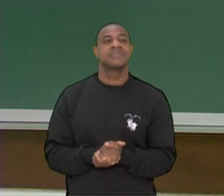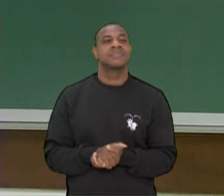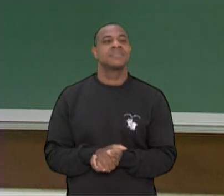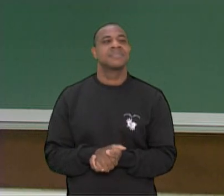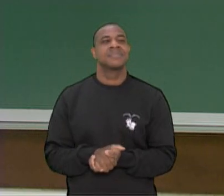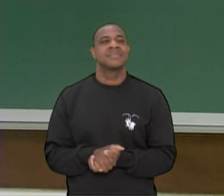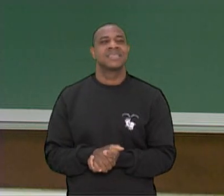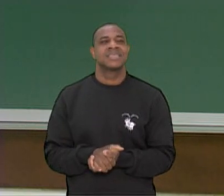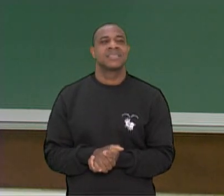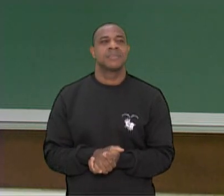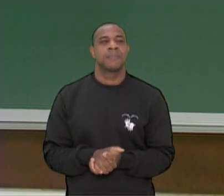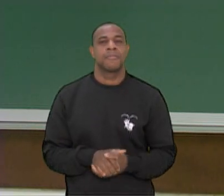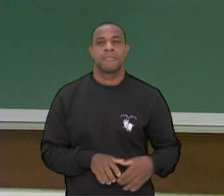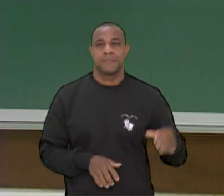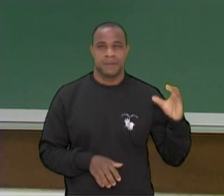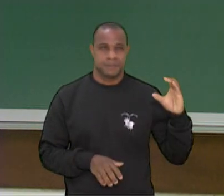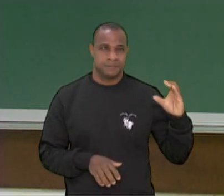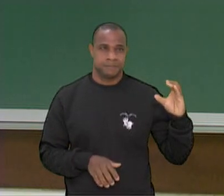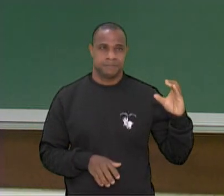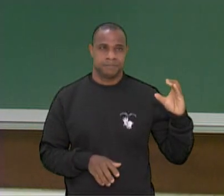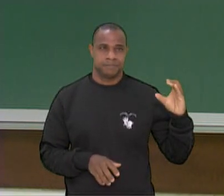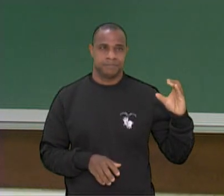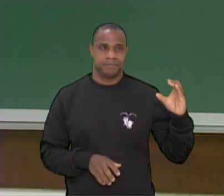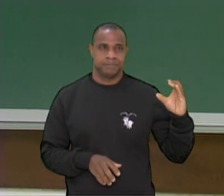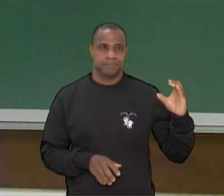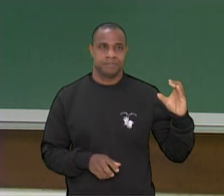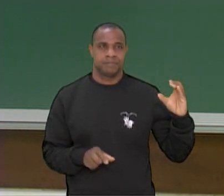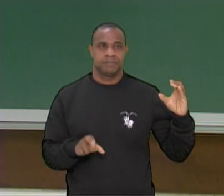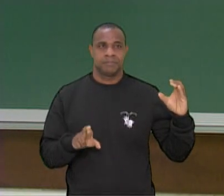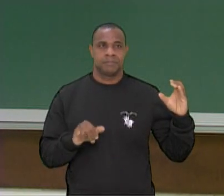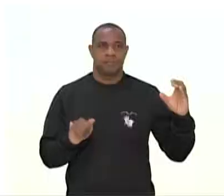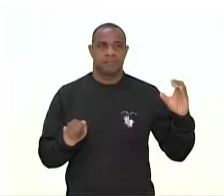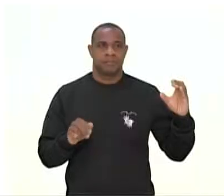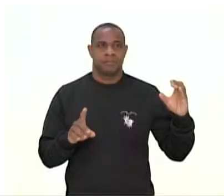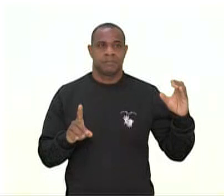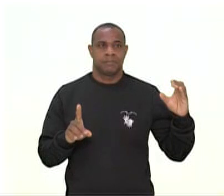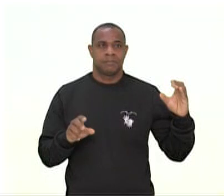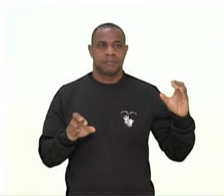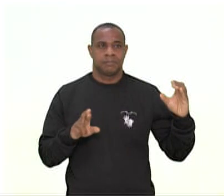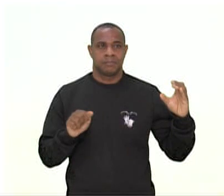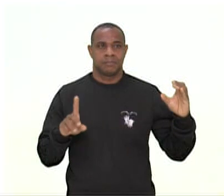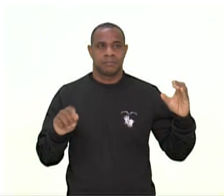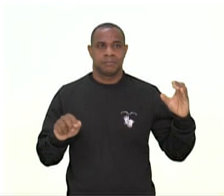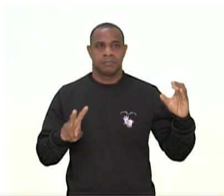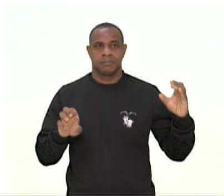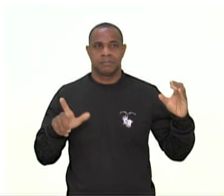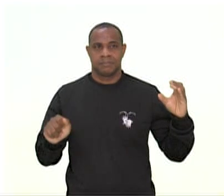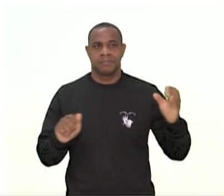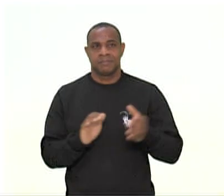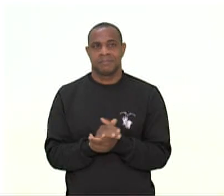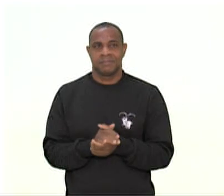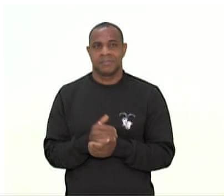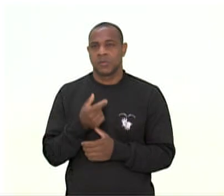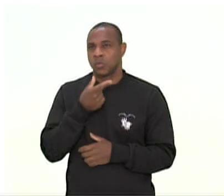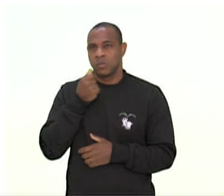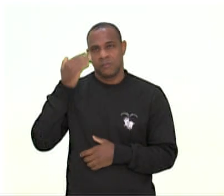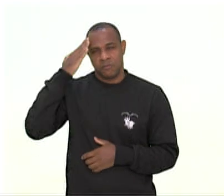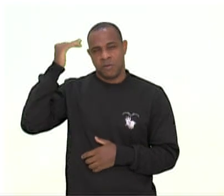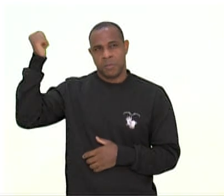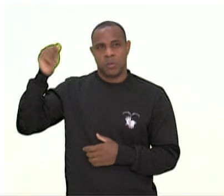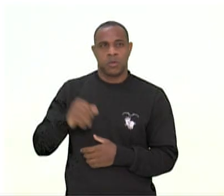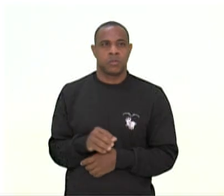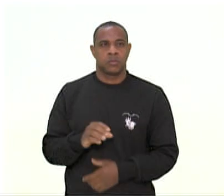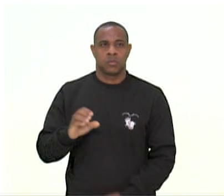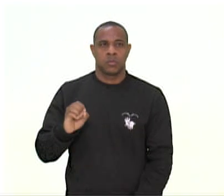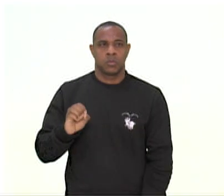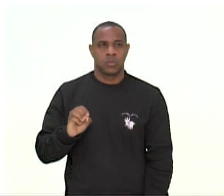resposta? É a letra C, O Rei da Vela, de Oswald de Andrade. Eu tenho certeza que você já conheceu esse texto,